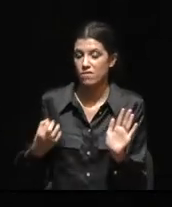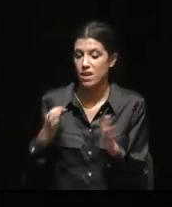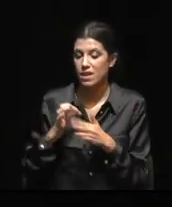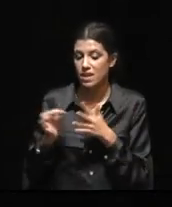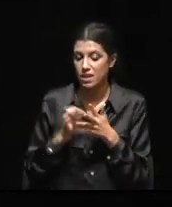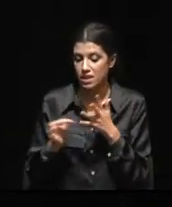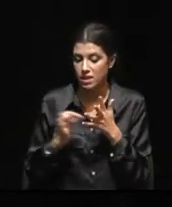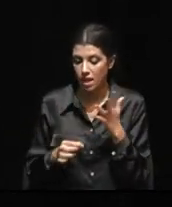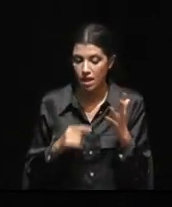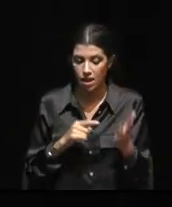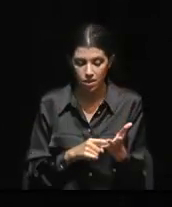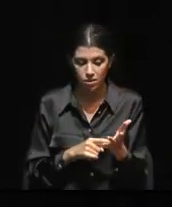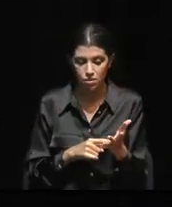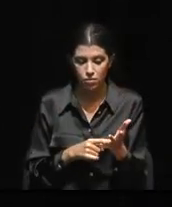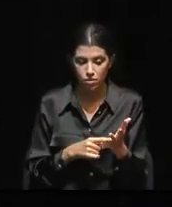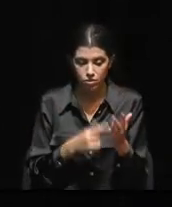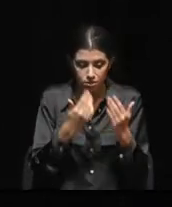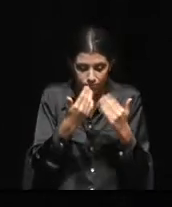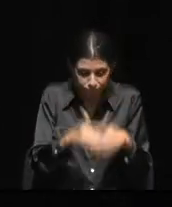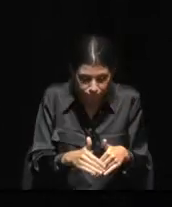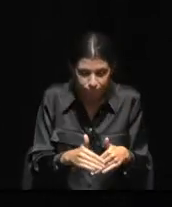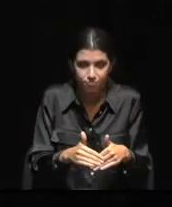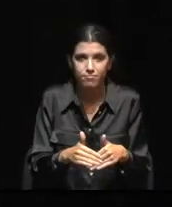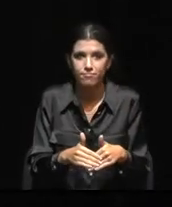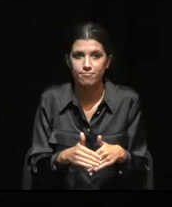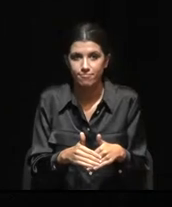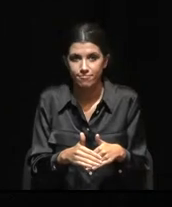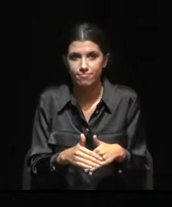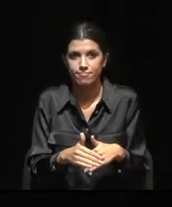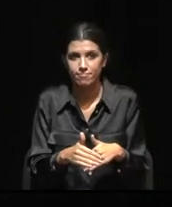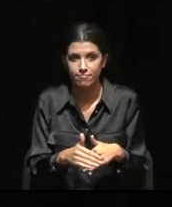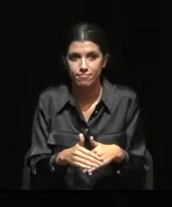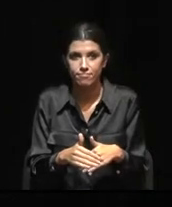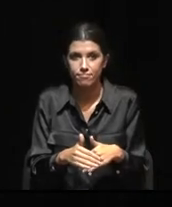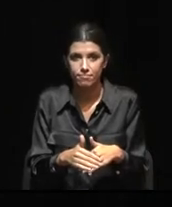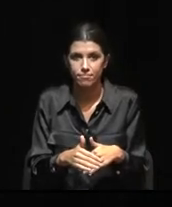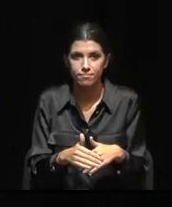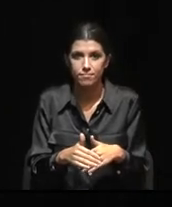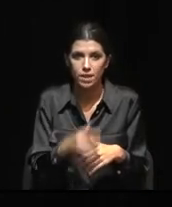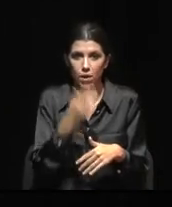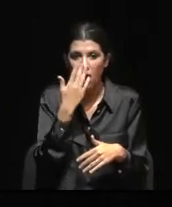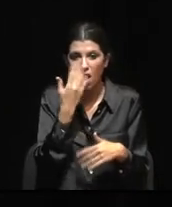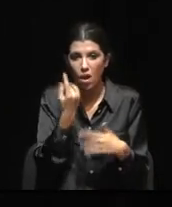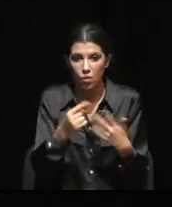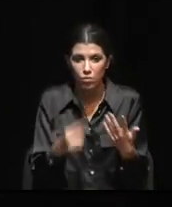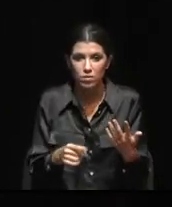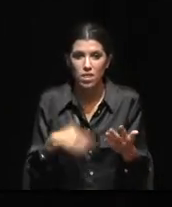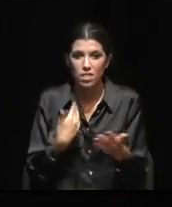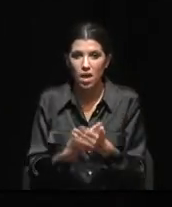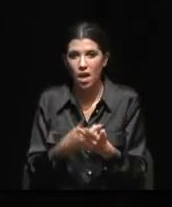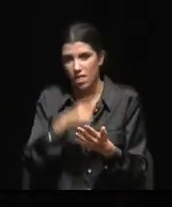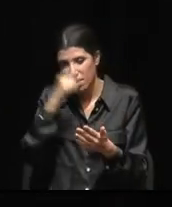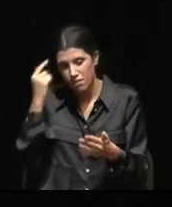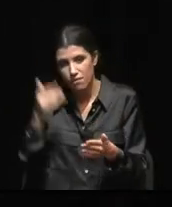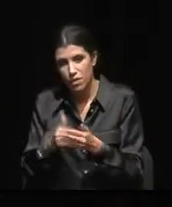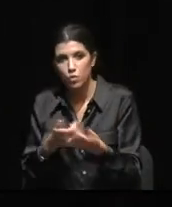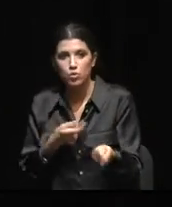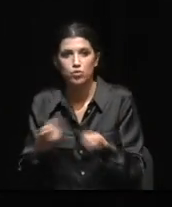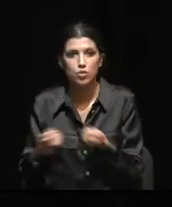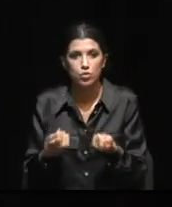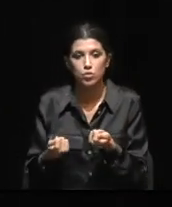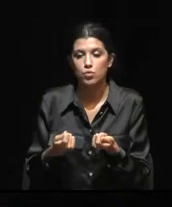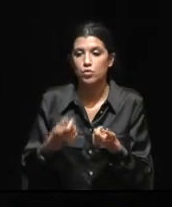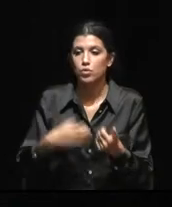critérios muito estreitos e e quase únicos dificultam muitas vezes a gestão do